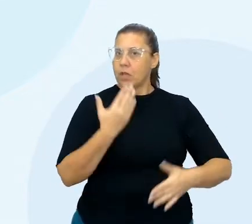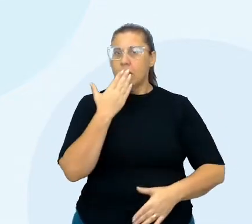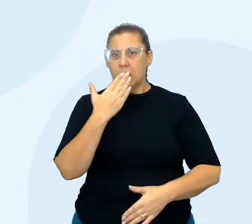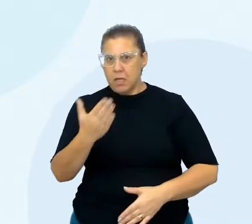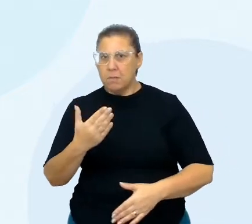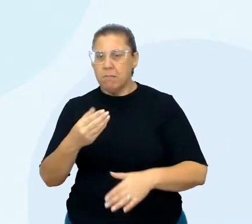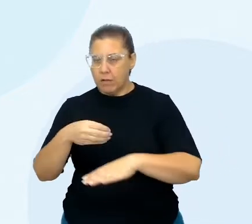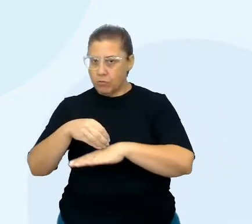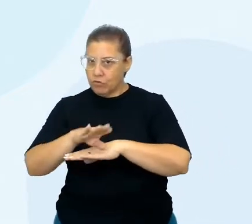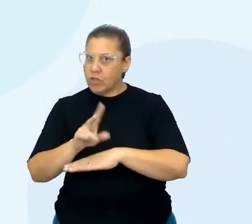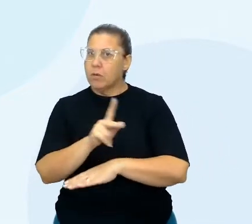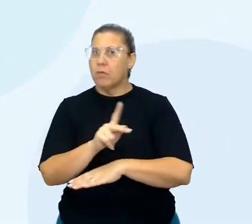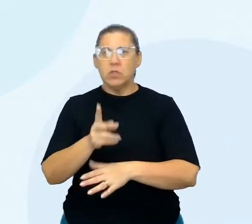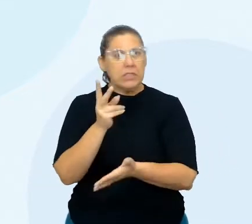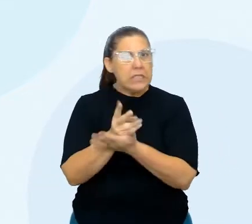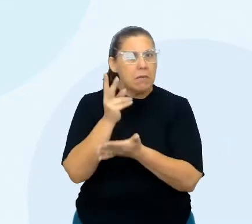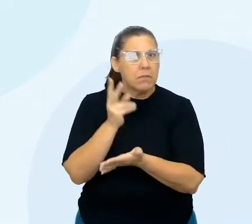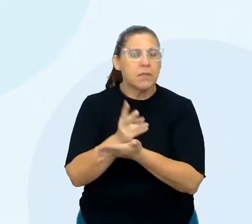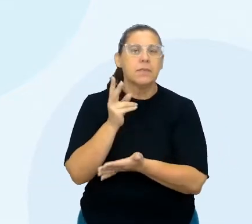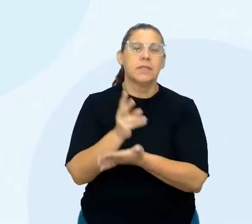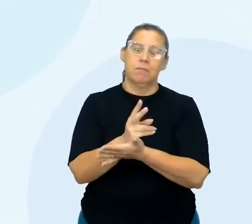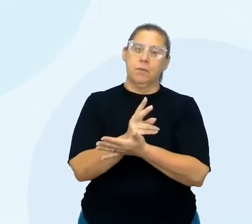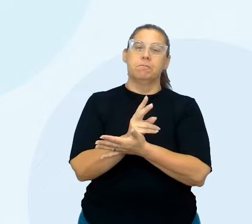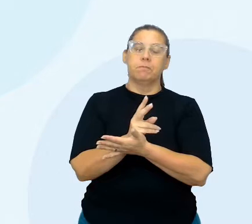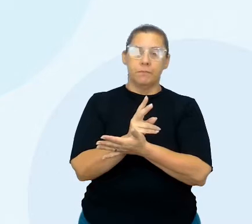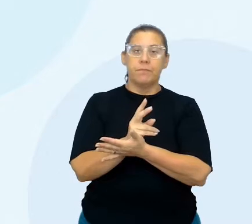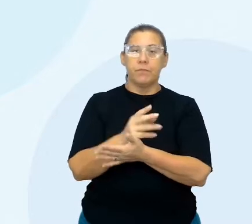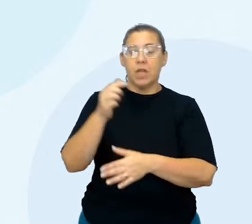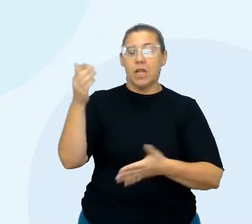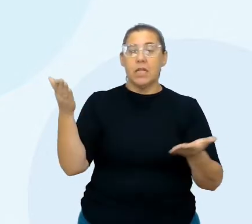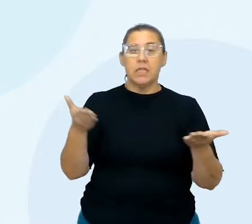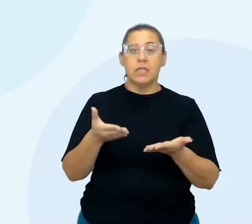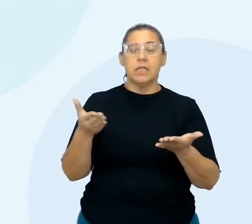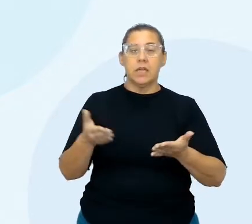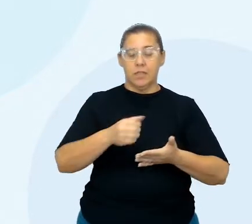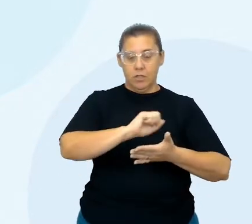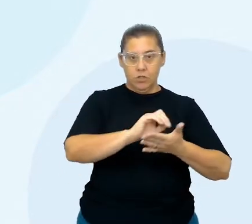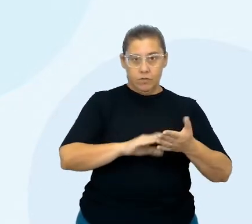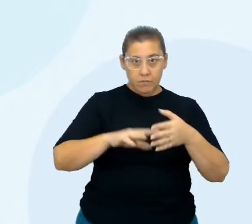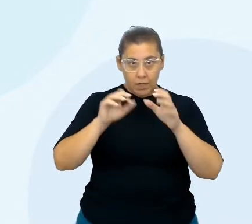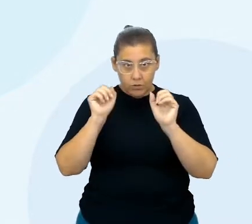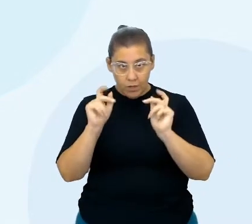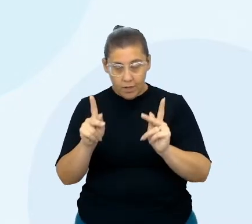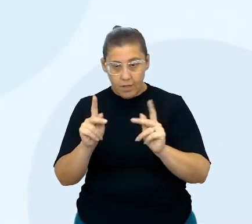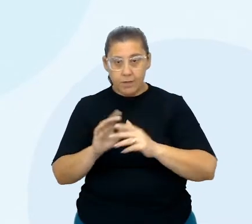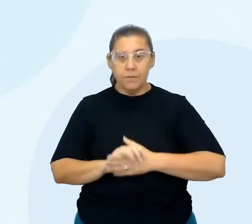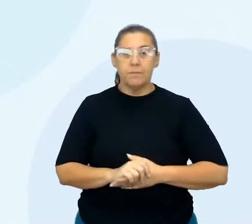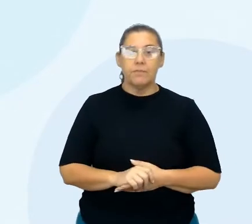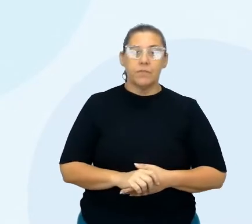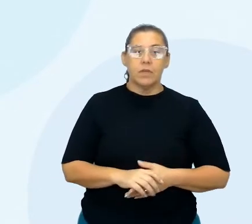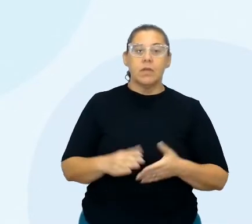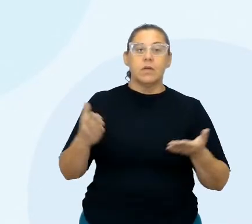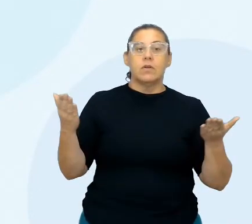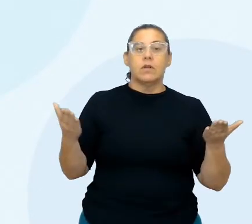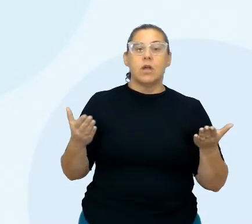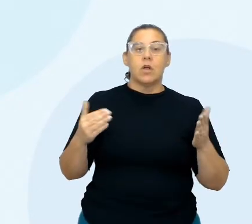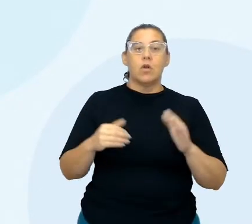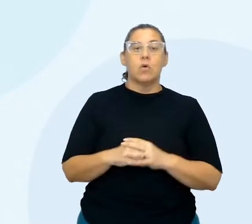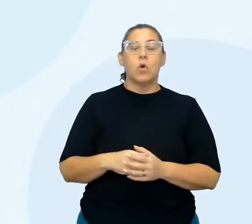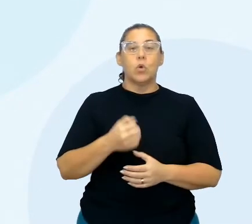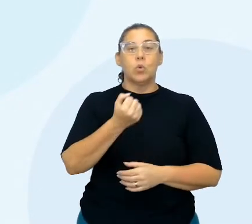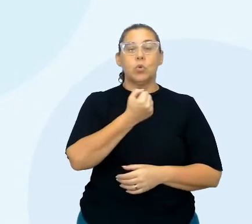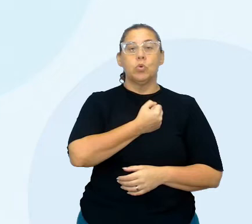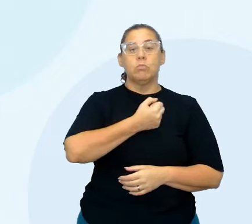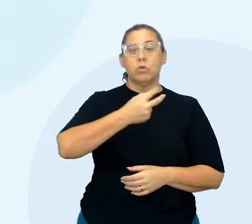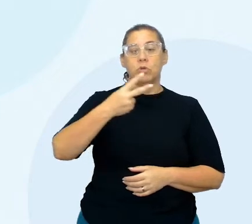orientação para eles. Gente, sempre orientação do professor nesta atividade, tá certo, gente? E aí a gente chega na atividade número